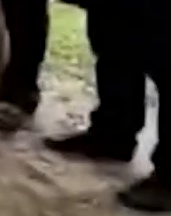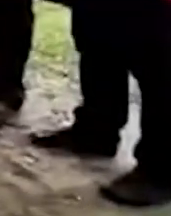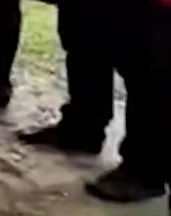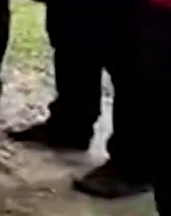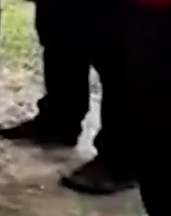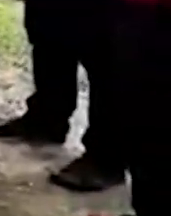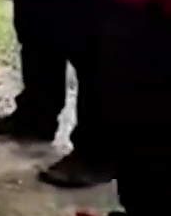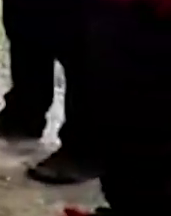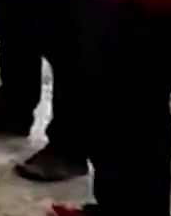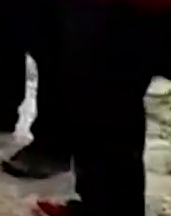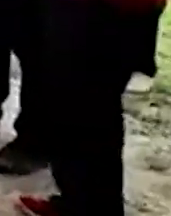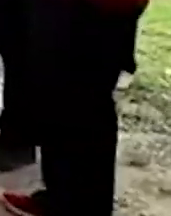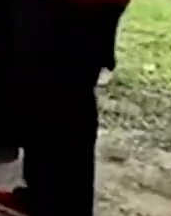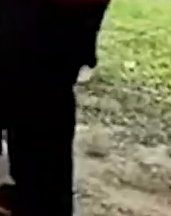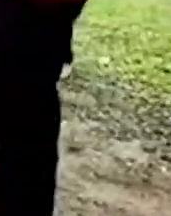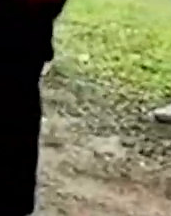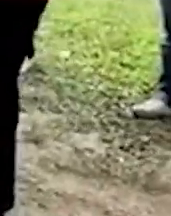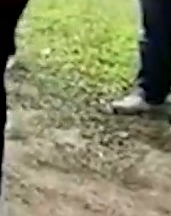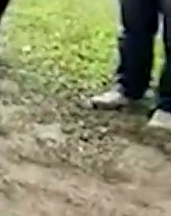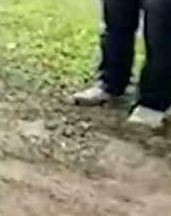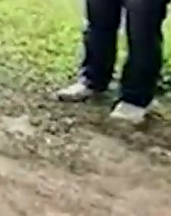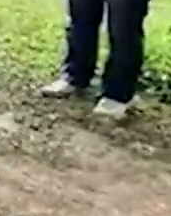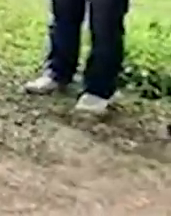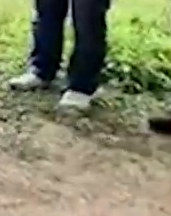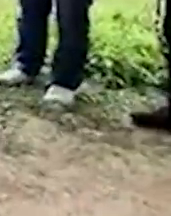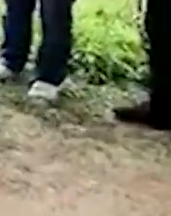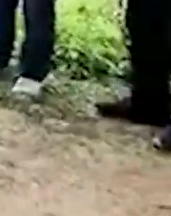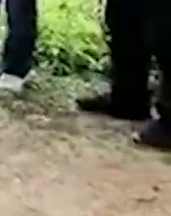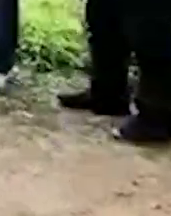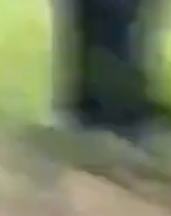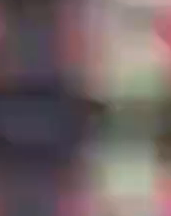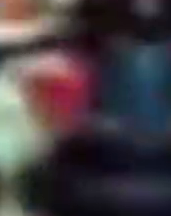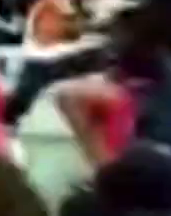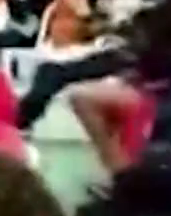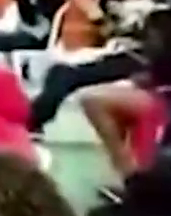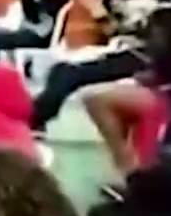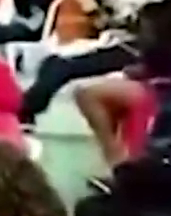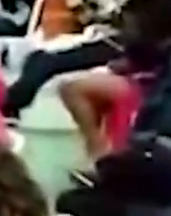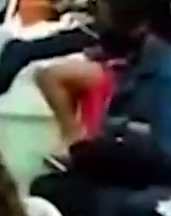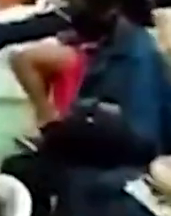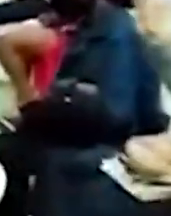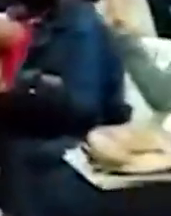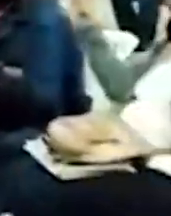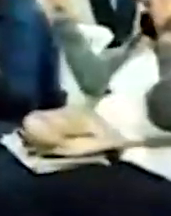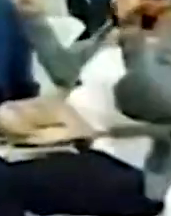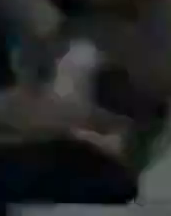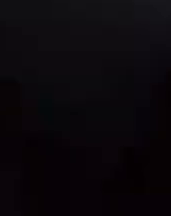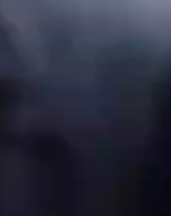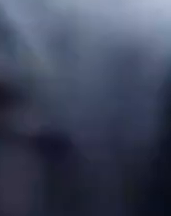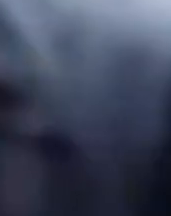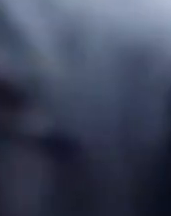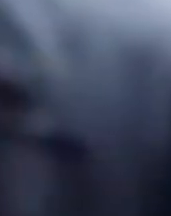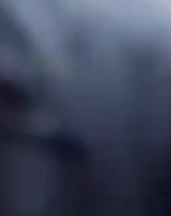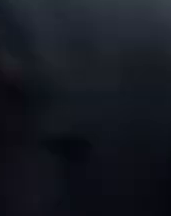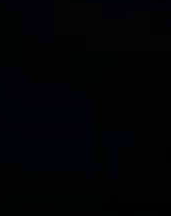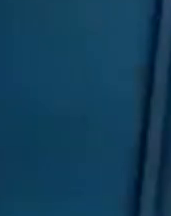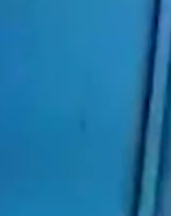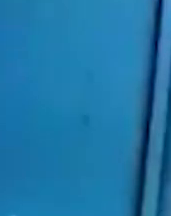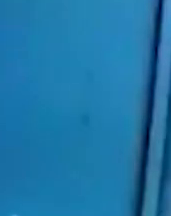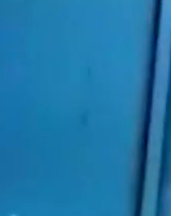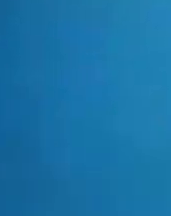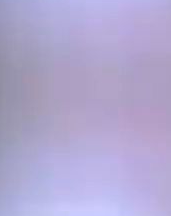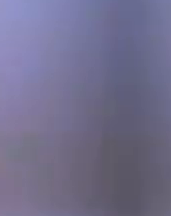Esse trabalho vem a crescer e, principalmente, cuidar dos adolescentes. Entre as atividades estão trabalhos de